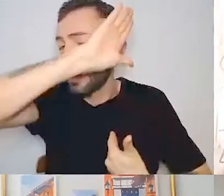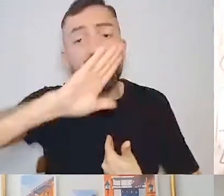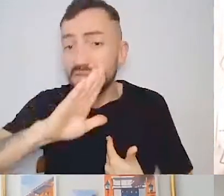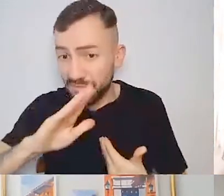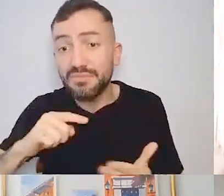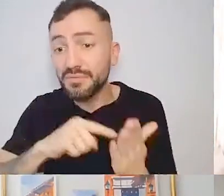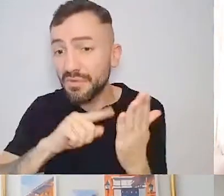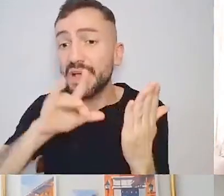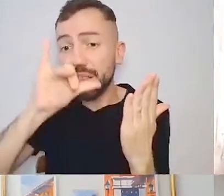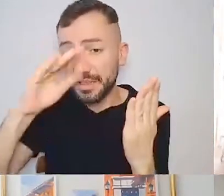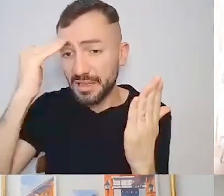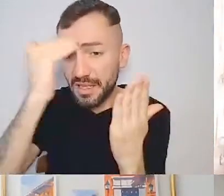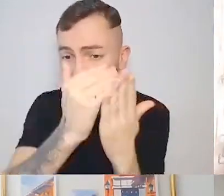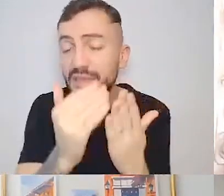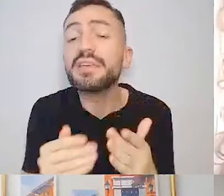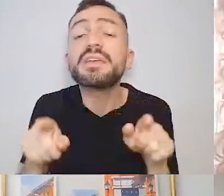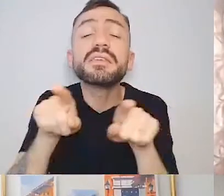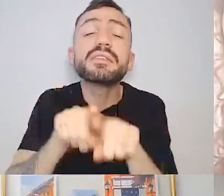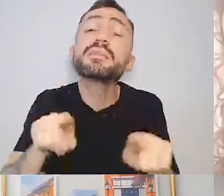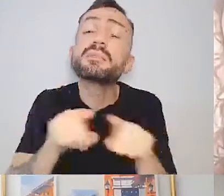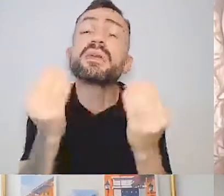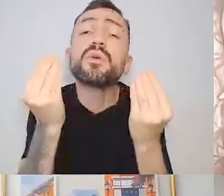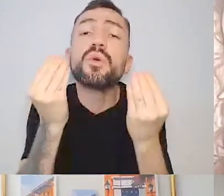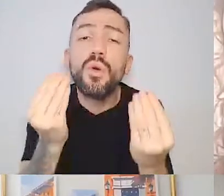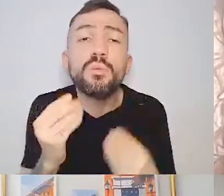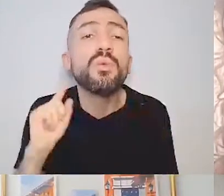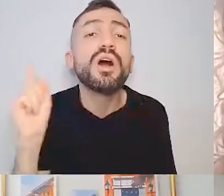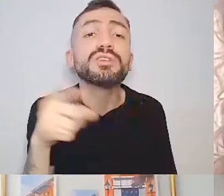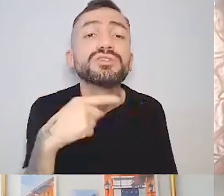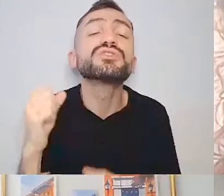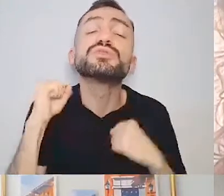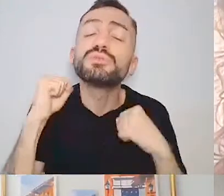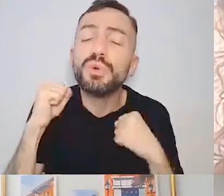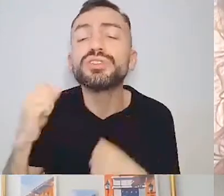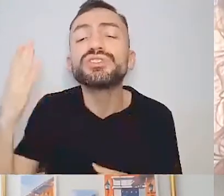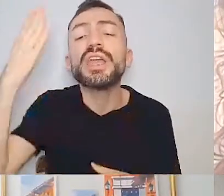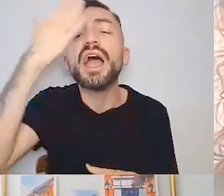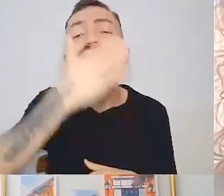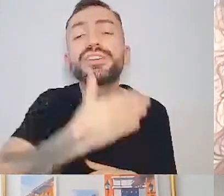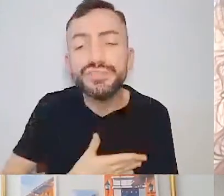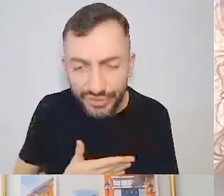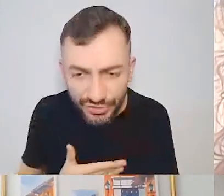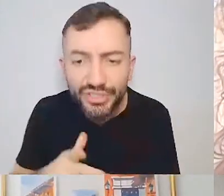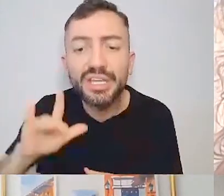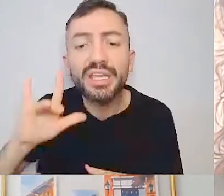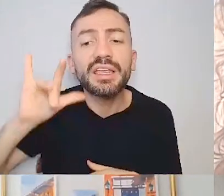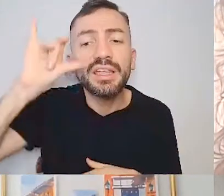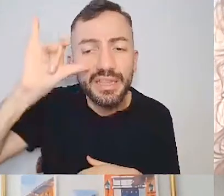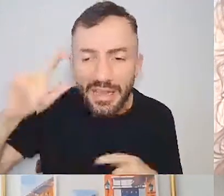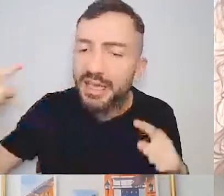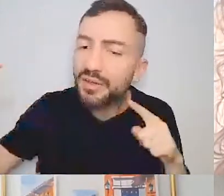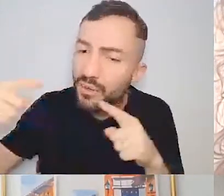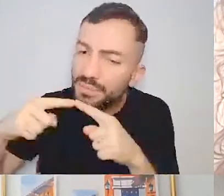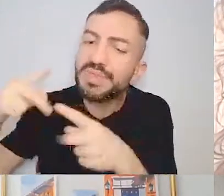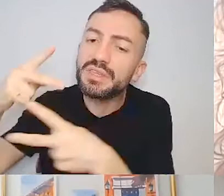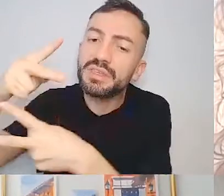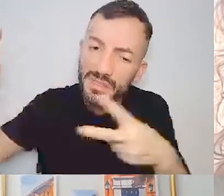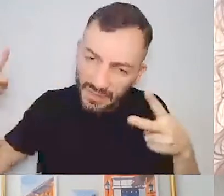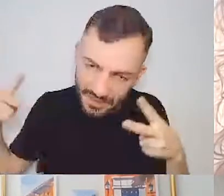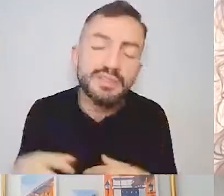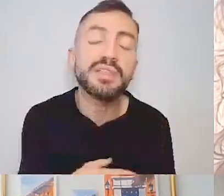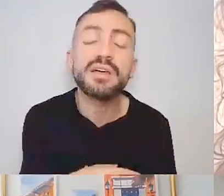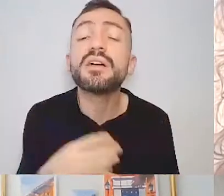também contrapondo a isso, como nós fomentamos e garantimos as políticas públicas adequadas para esse público, né? A partir